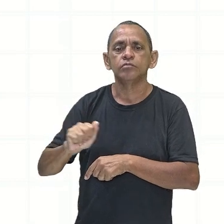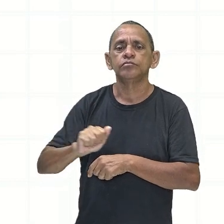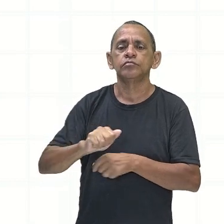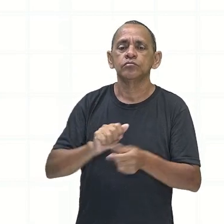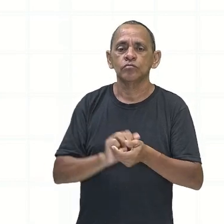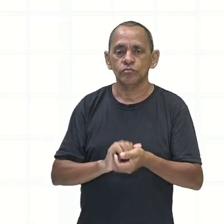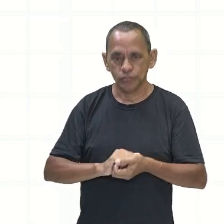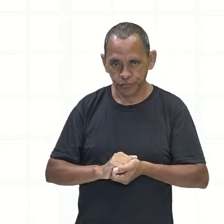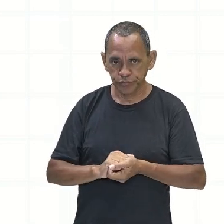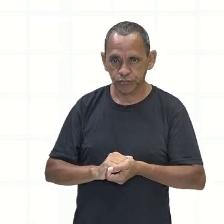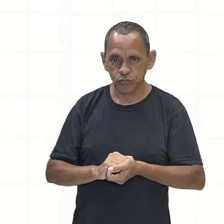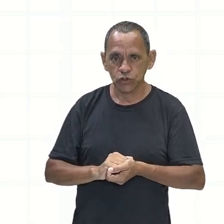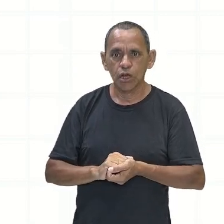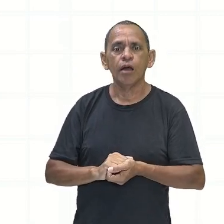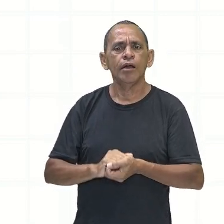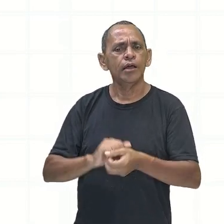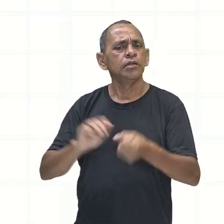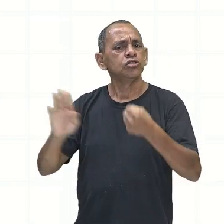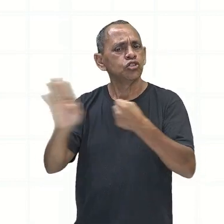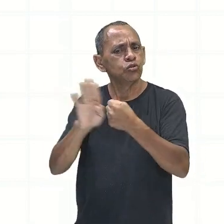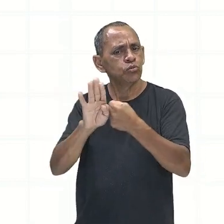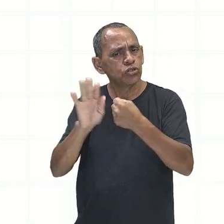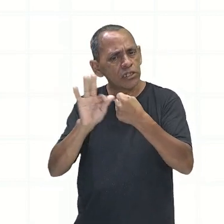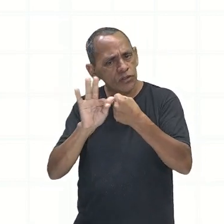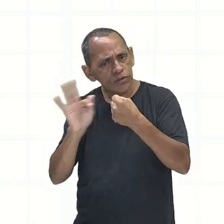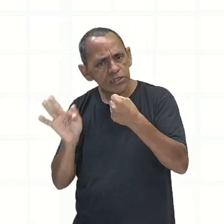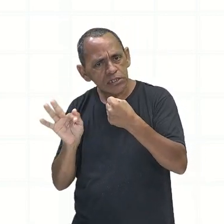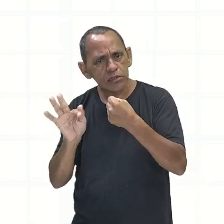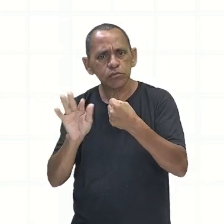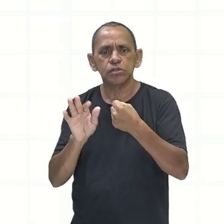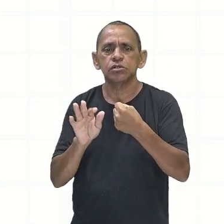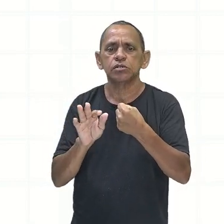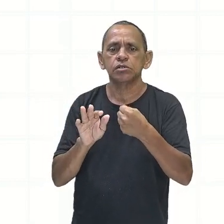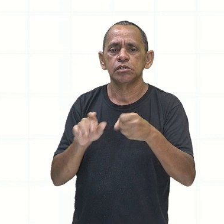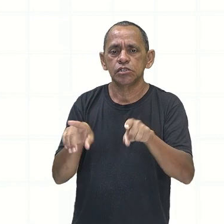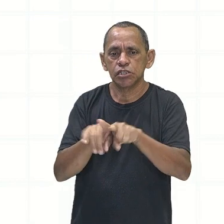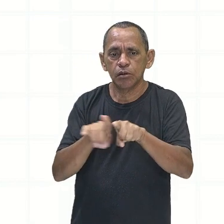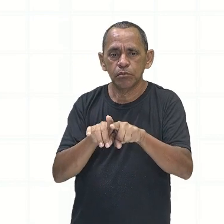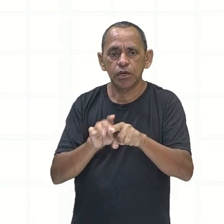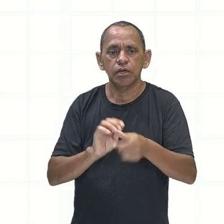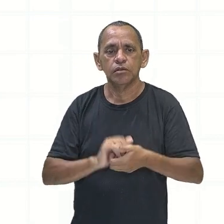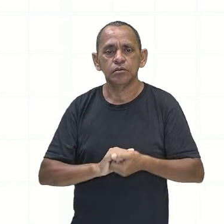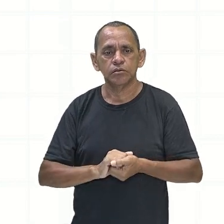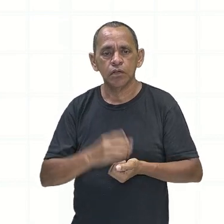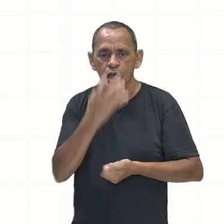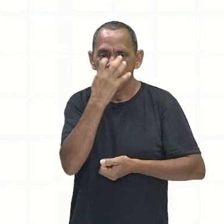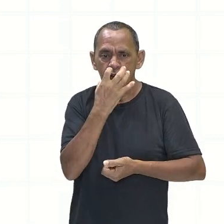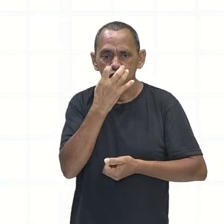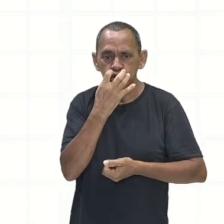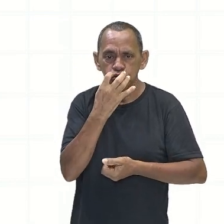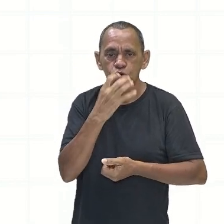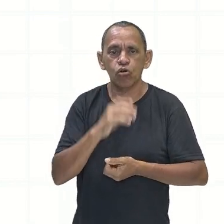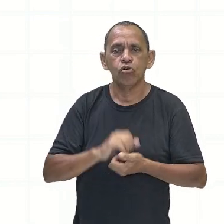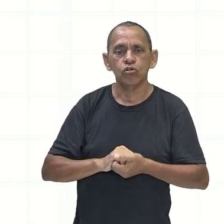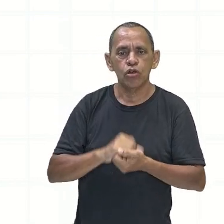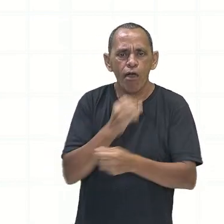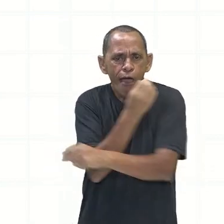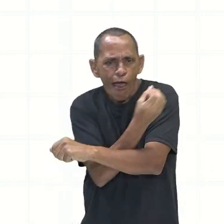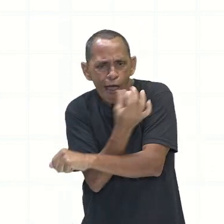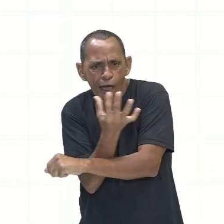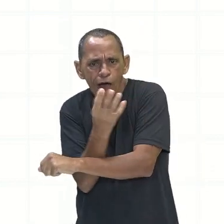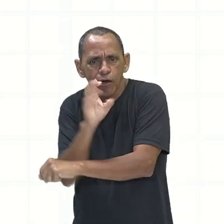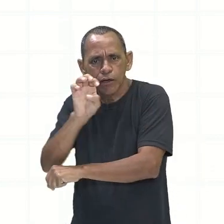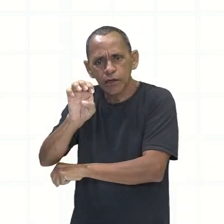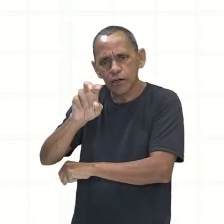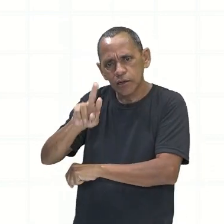simples, cachorro, erva, pão, são palavras simples. E as compostas são aquelas que têm mais de